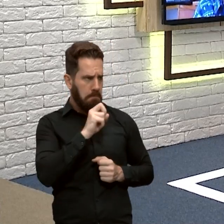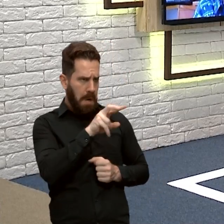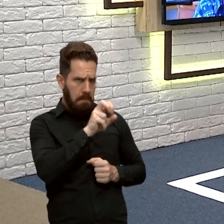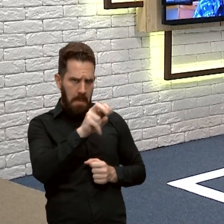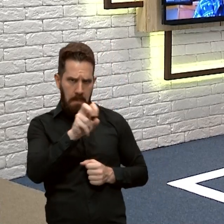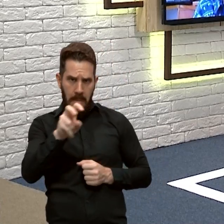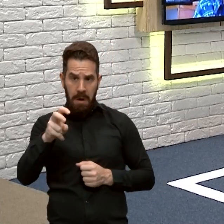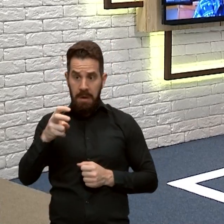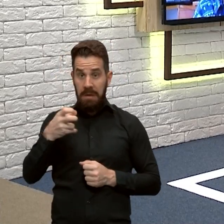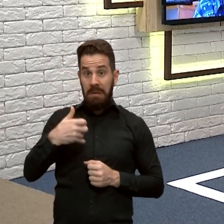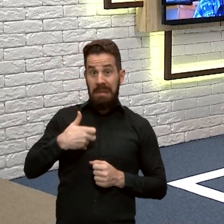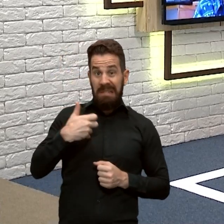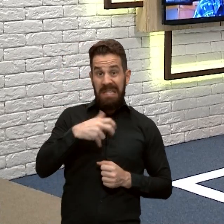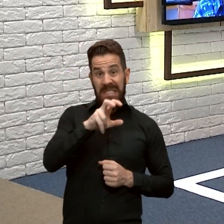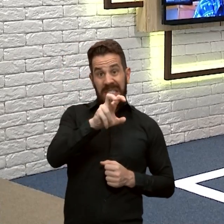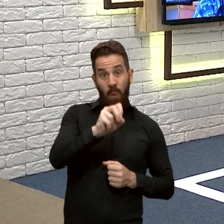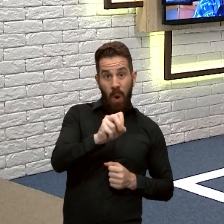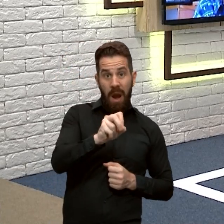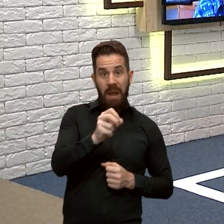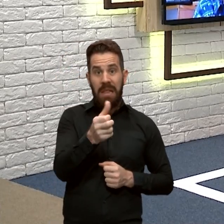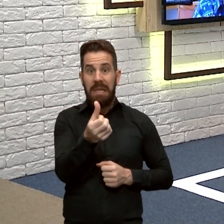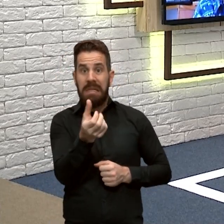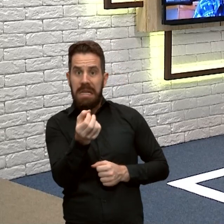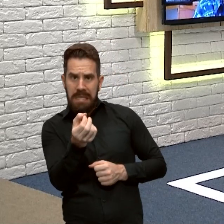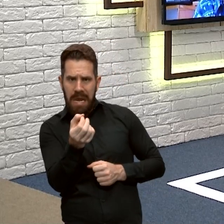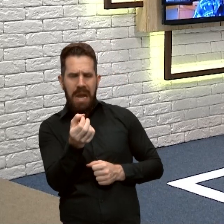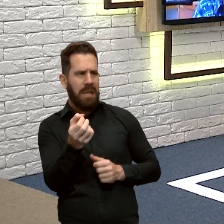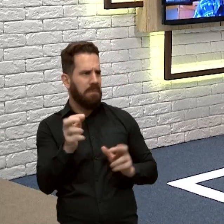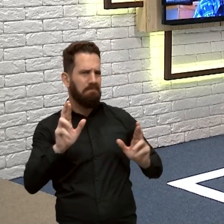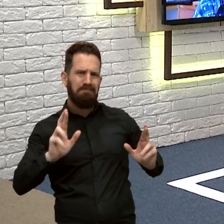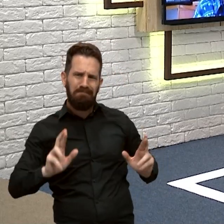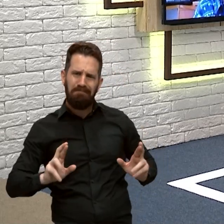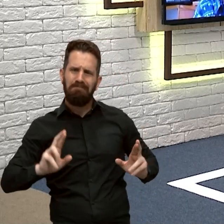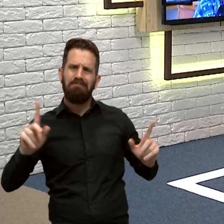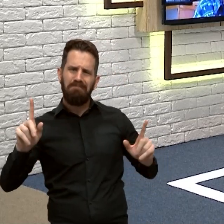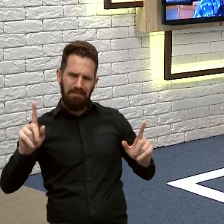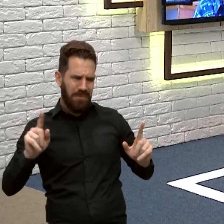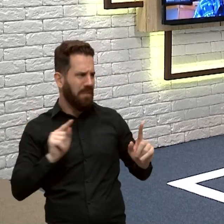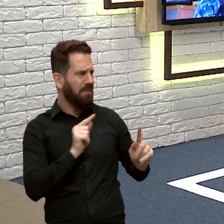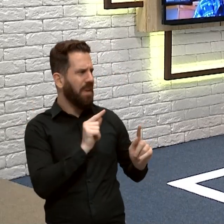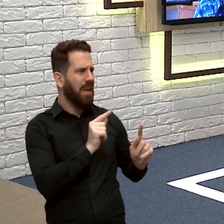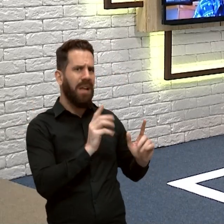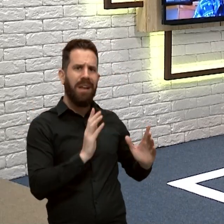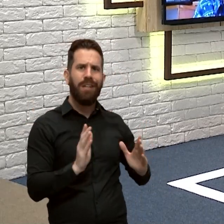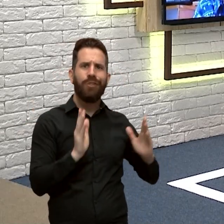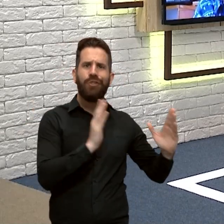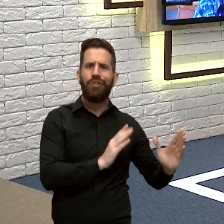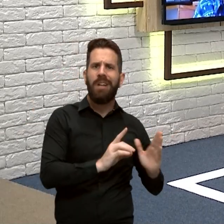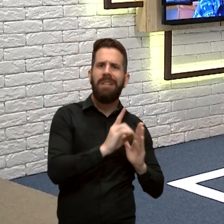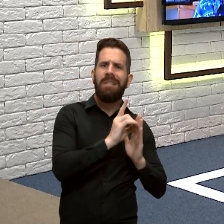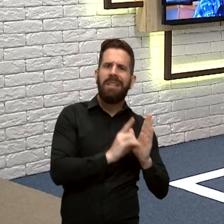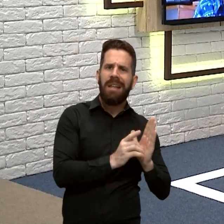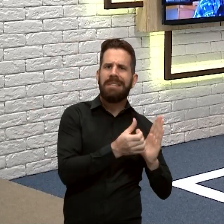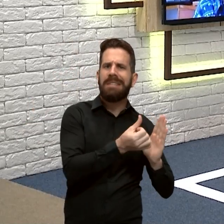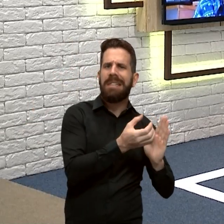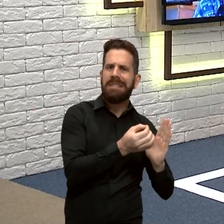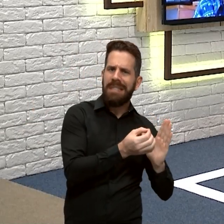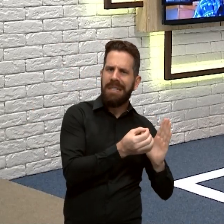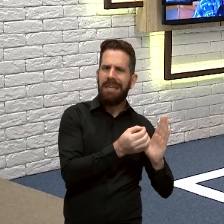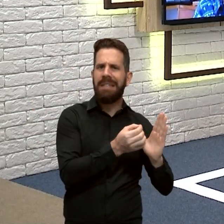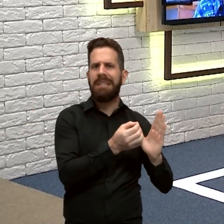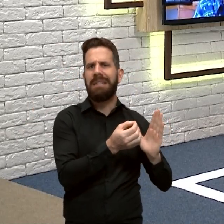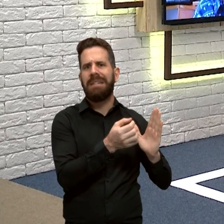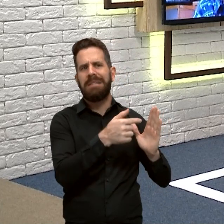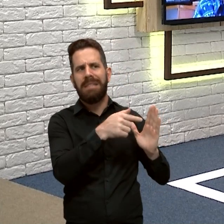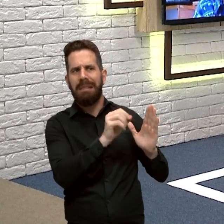muito diferente do que um perfil de, por exemplo, dos anos 80, 60. As pessoas têm mais jovialidade, né, têm